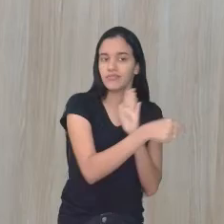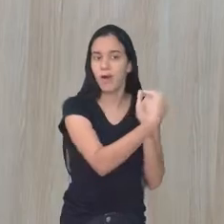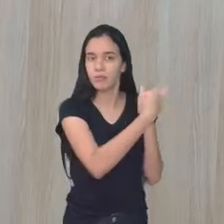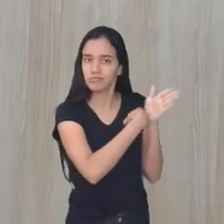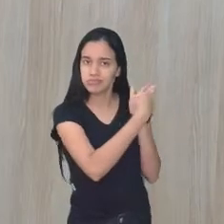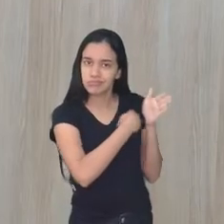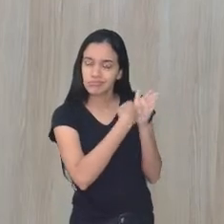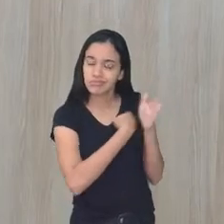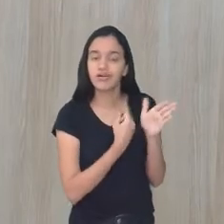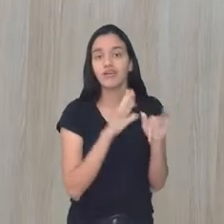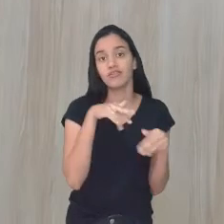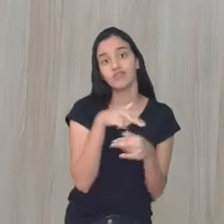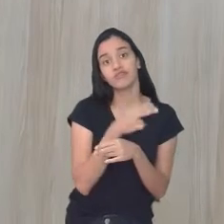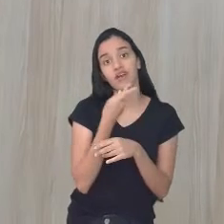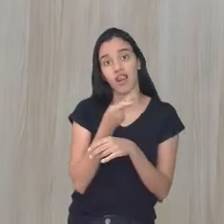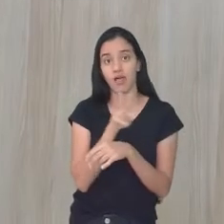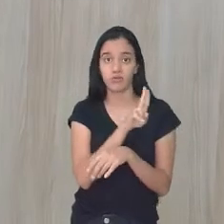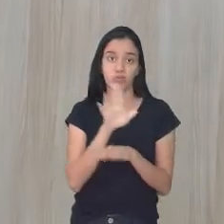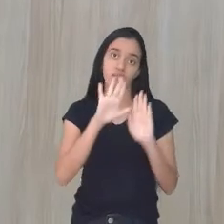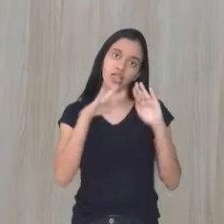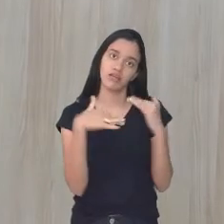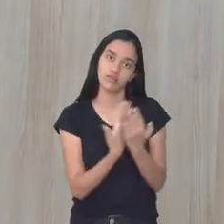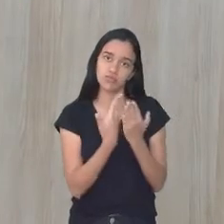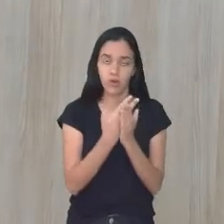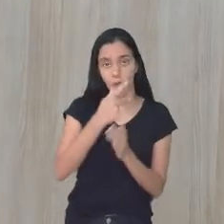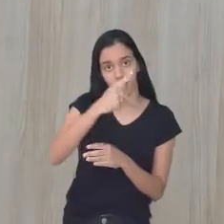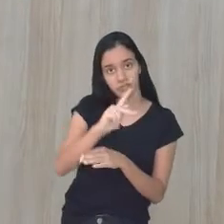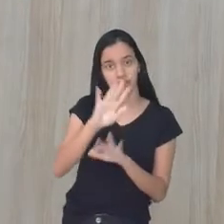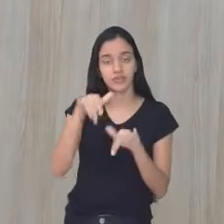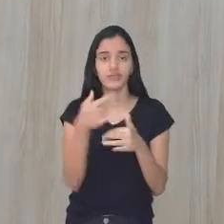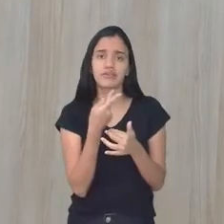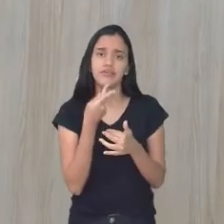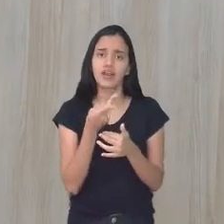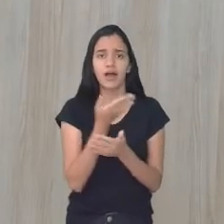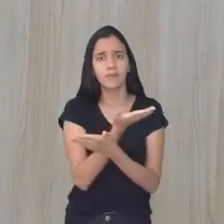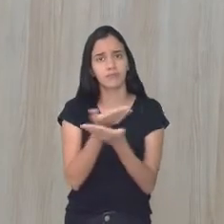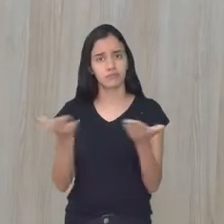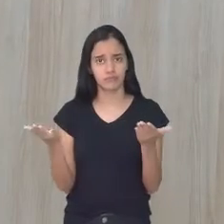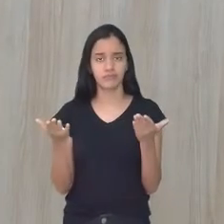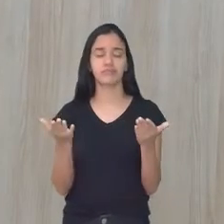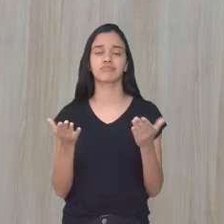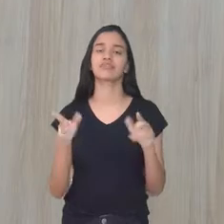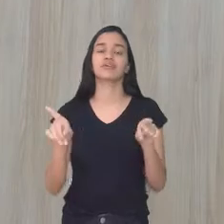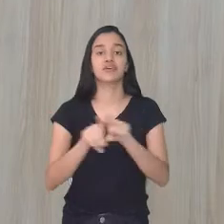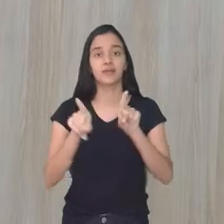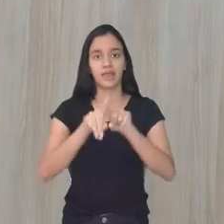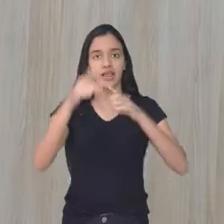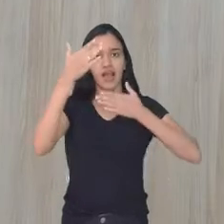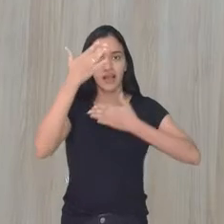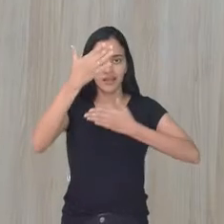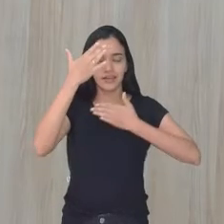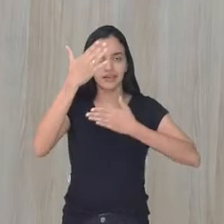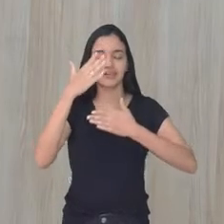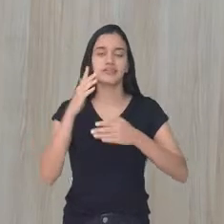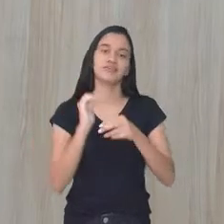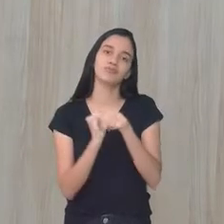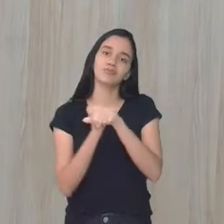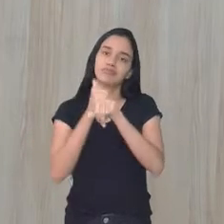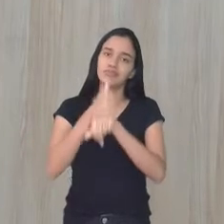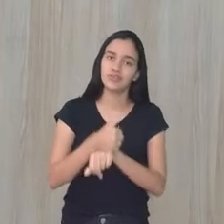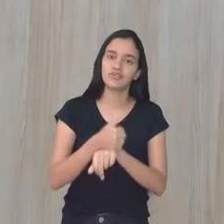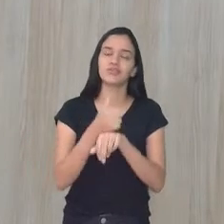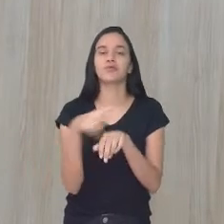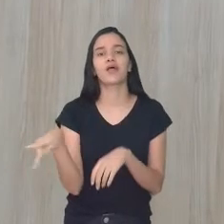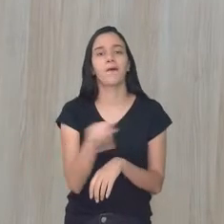perguntas, dizer o nome da escola. E a gente aqui vai falar para vocês, vai falar agradecendo, né, aos gestores,